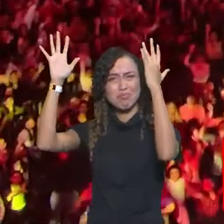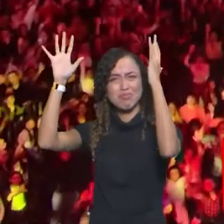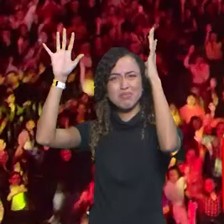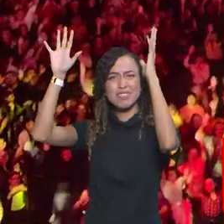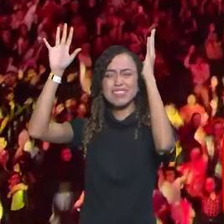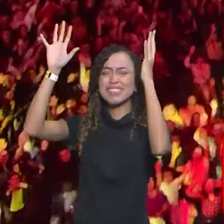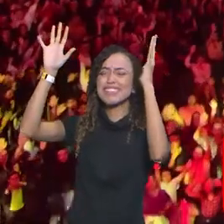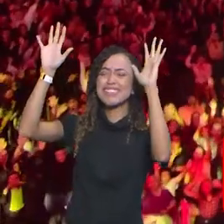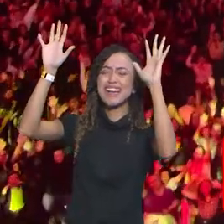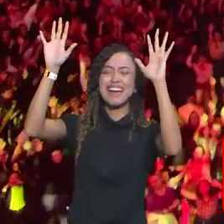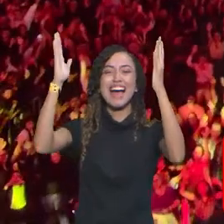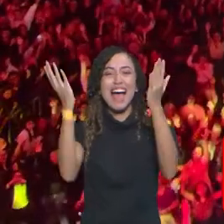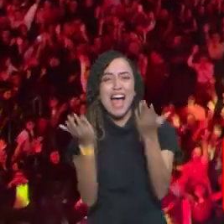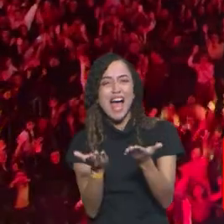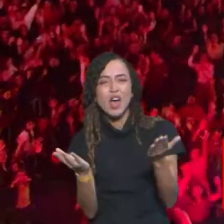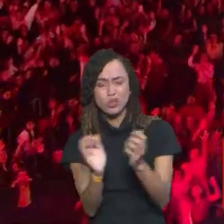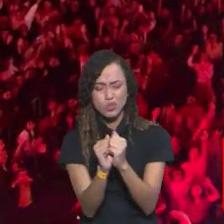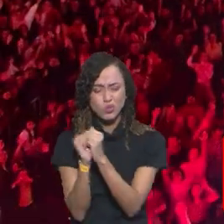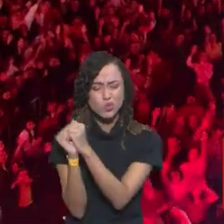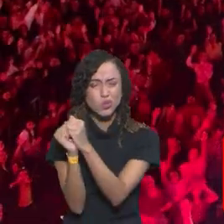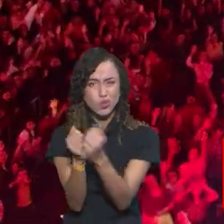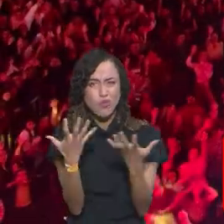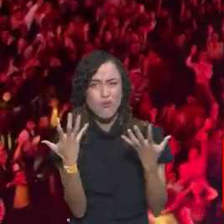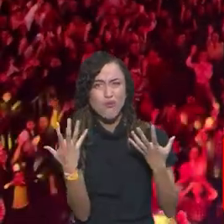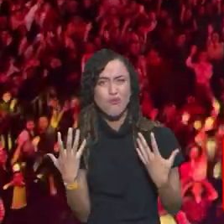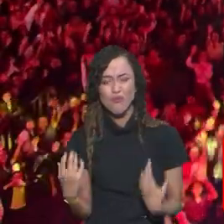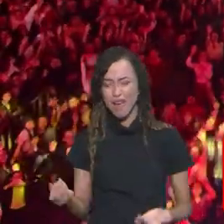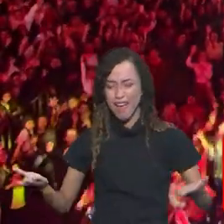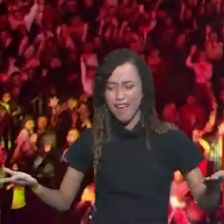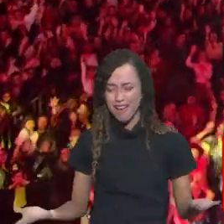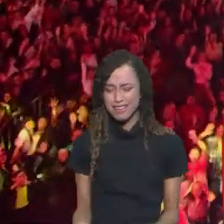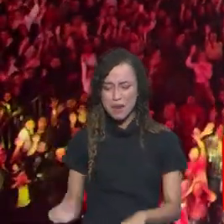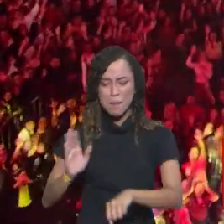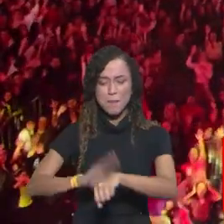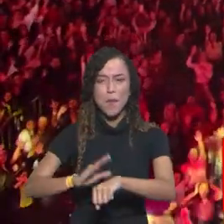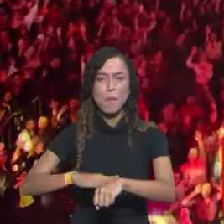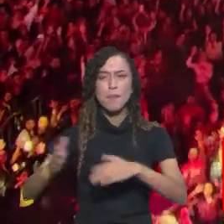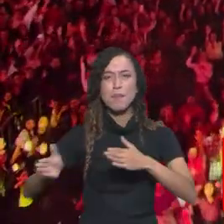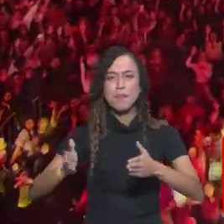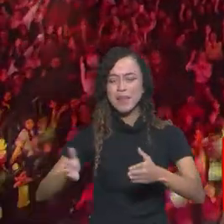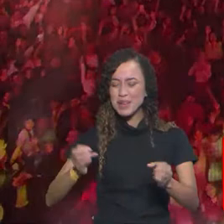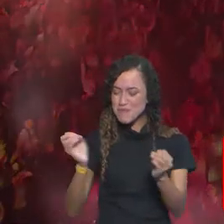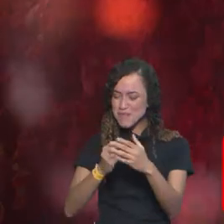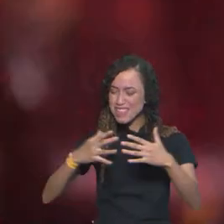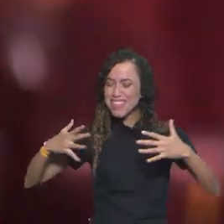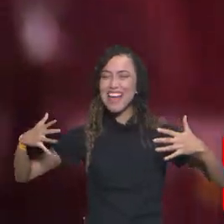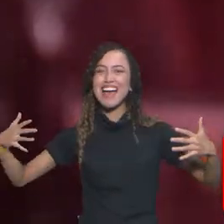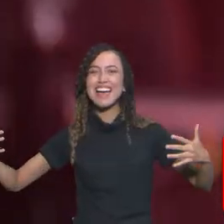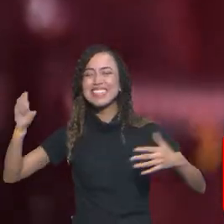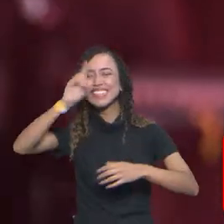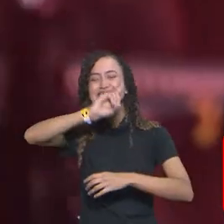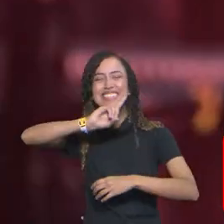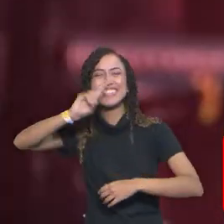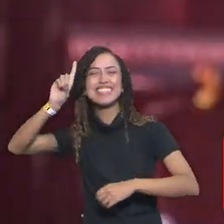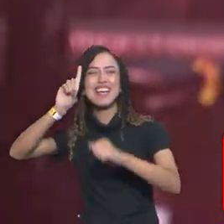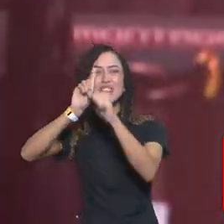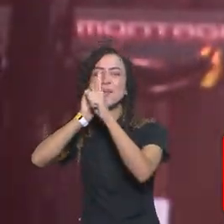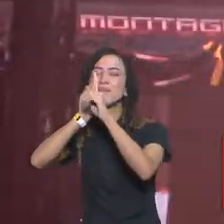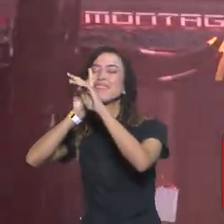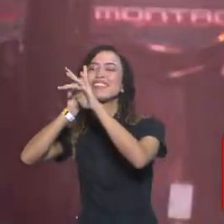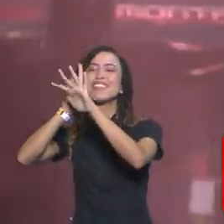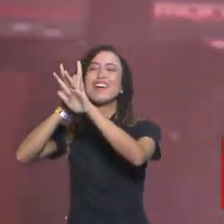eu estou na estação de Milagres Deus te